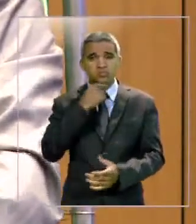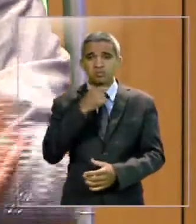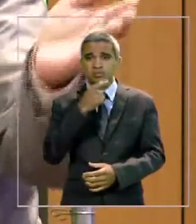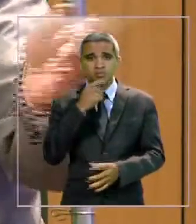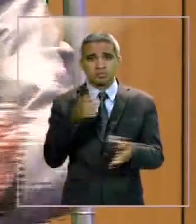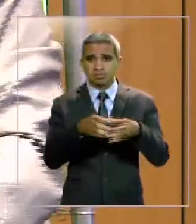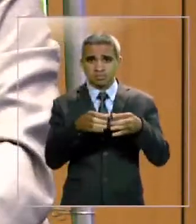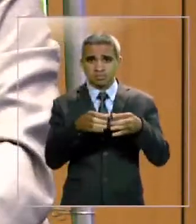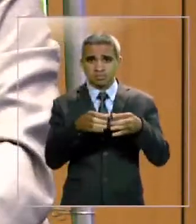em respeito